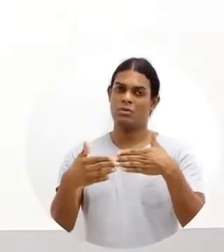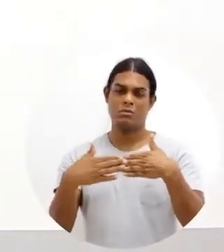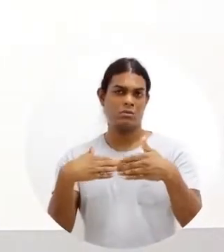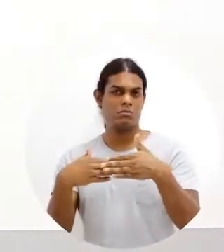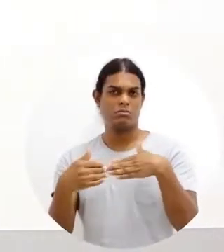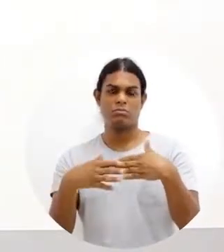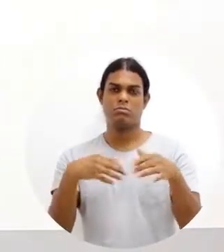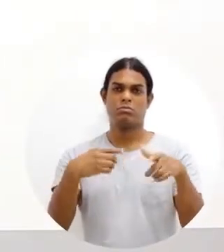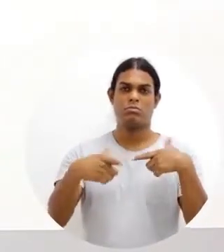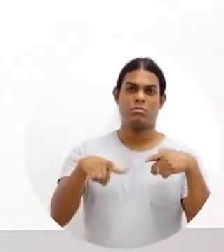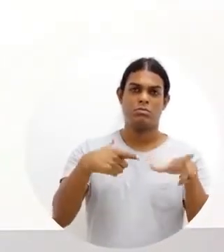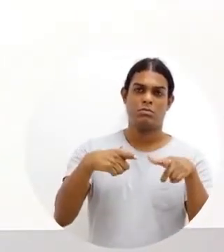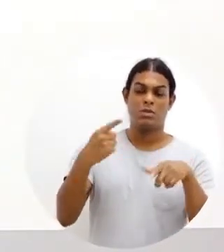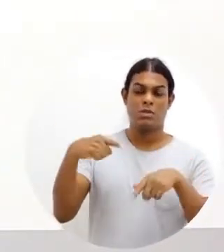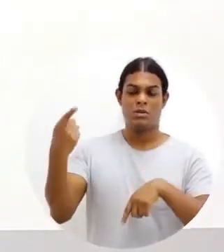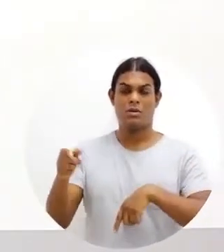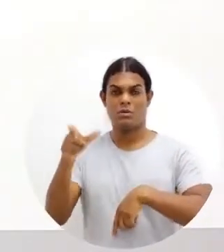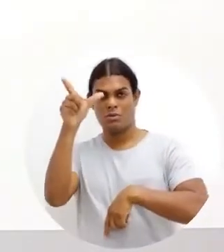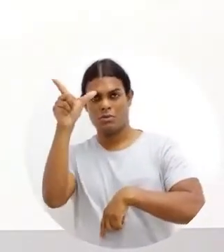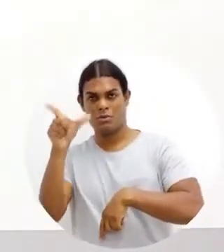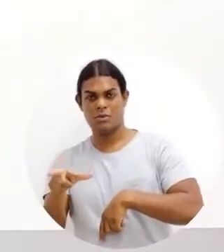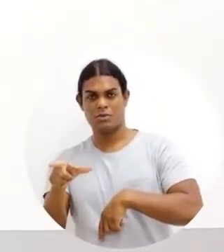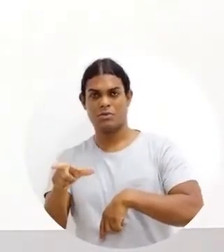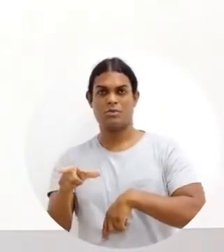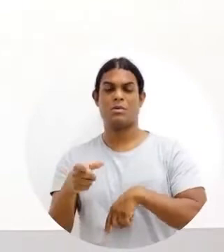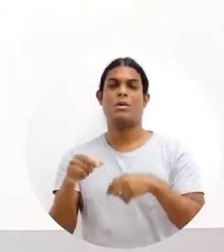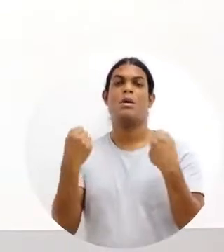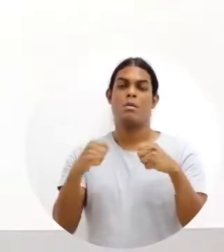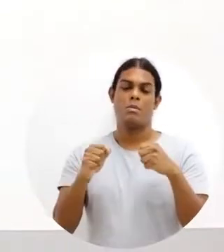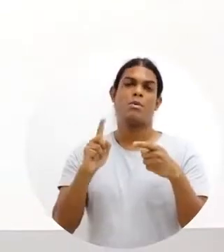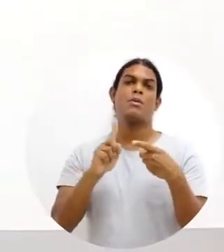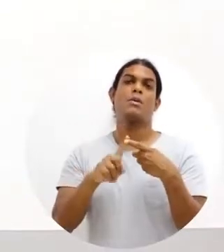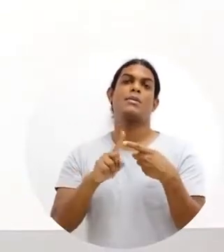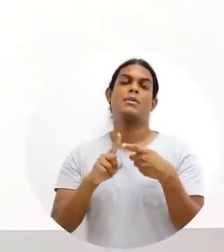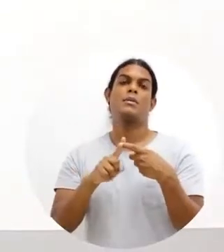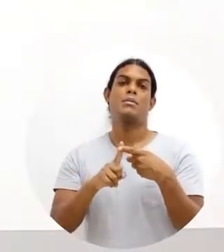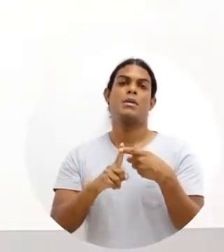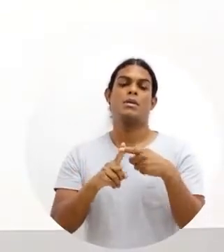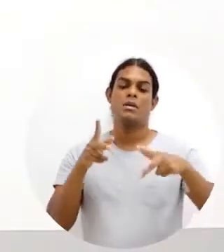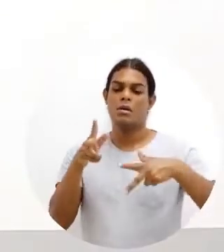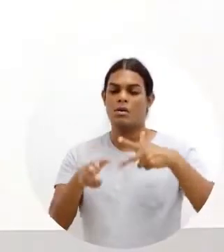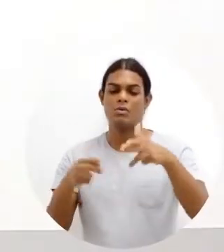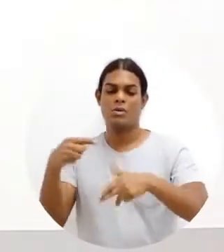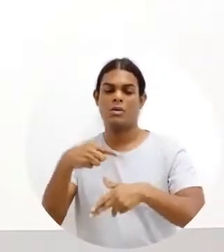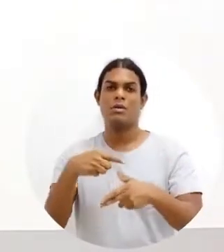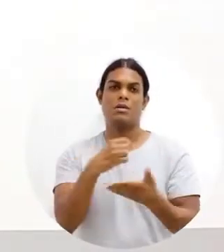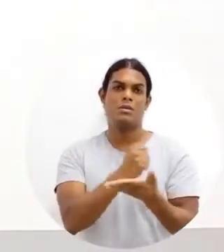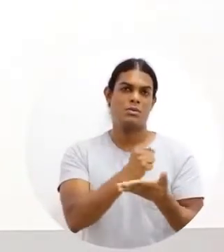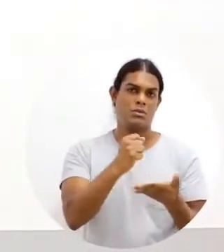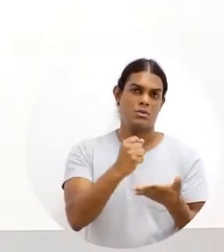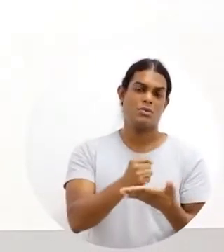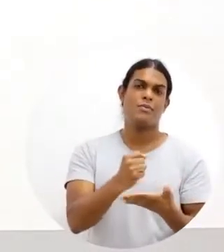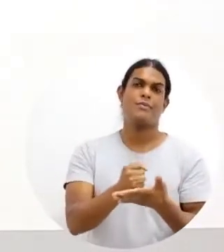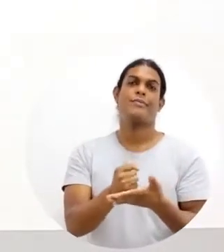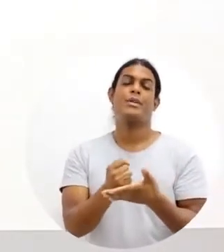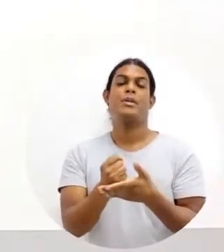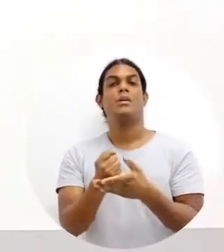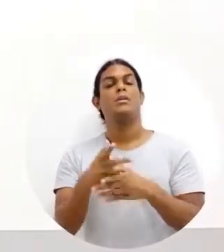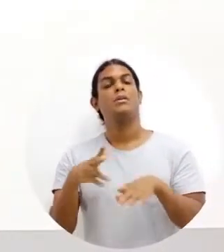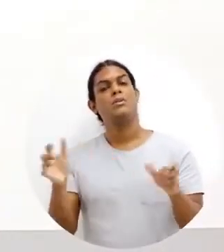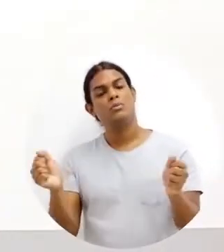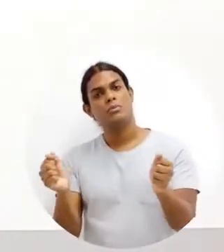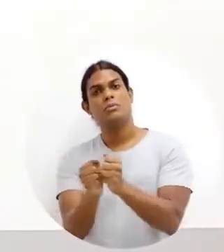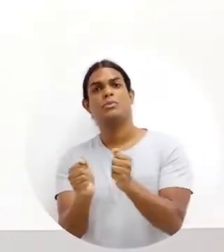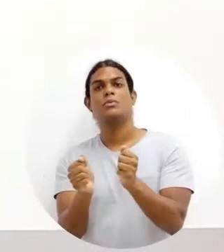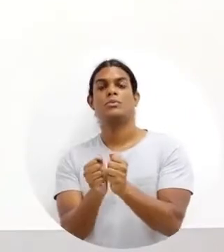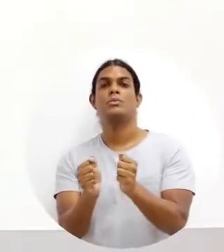condição de alterar o que foi construído inicialmente, você tira então a hierarquia desse processo e você faz com que todos sejam autores do